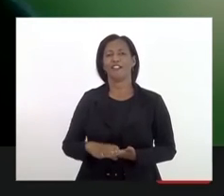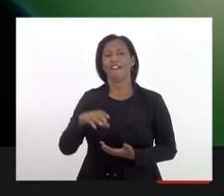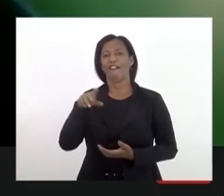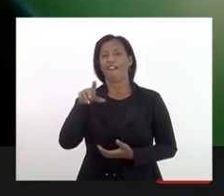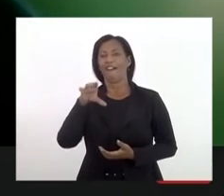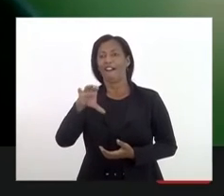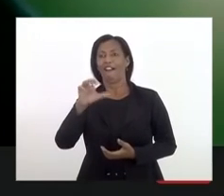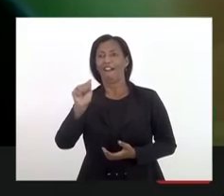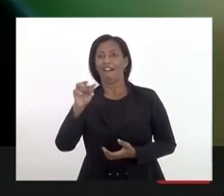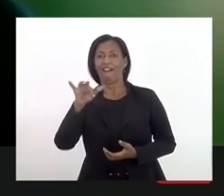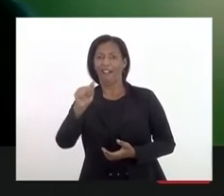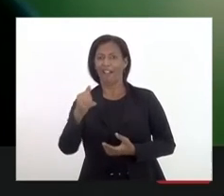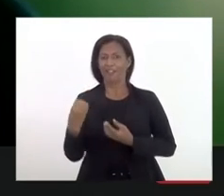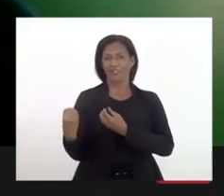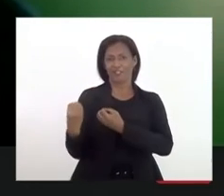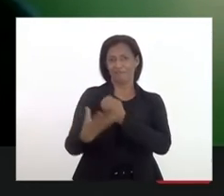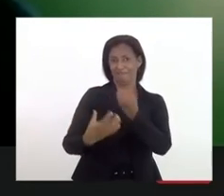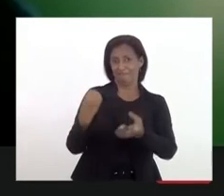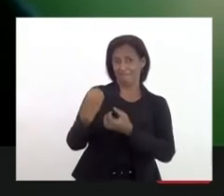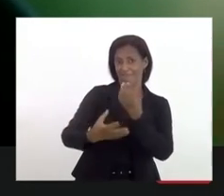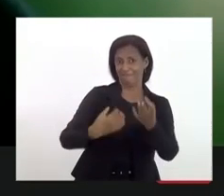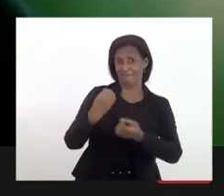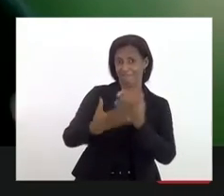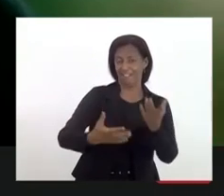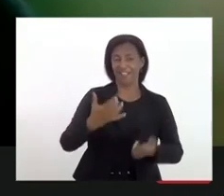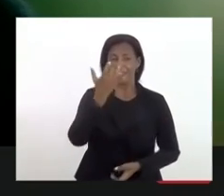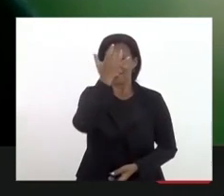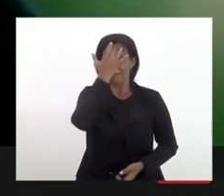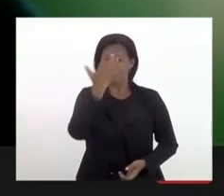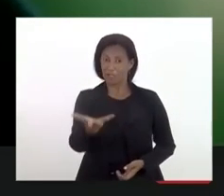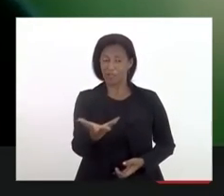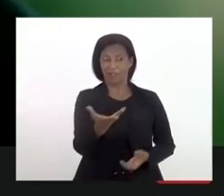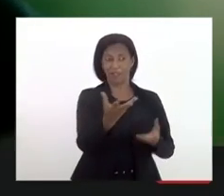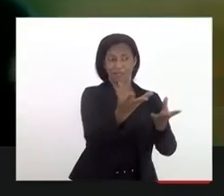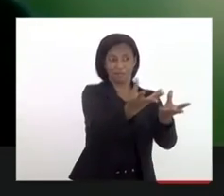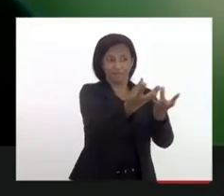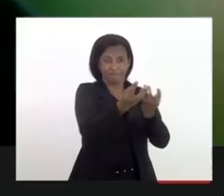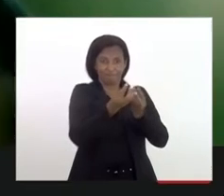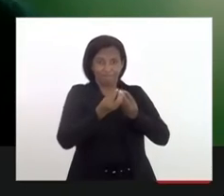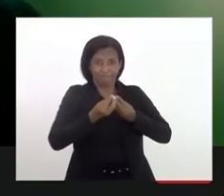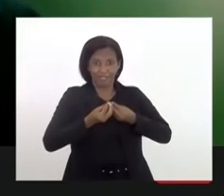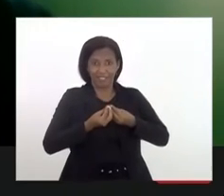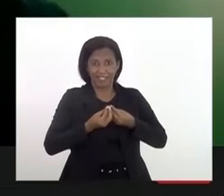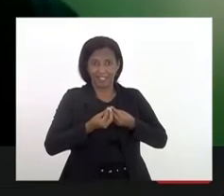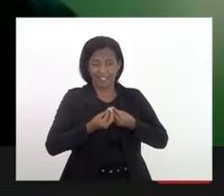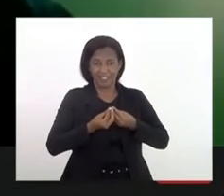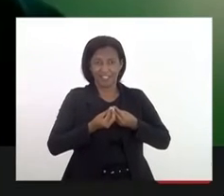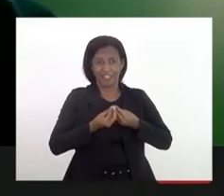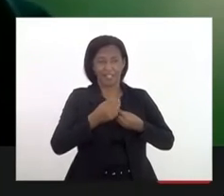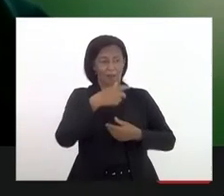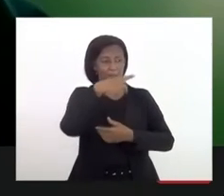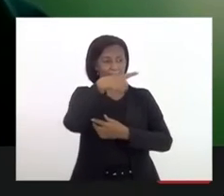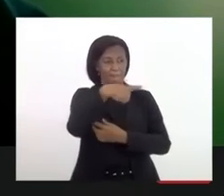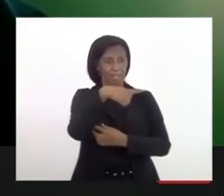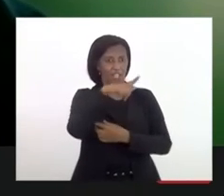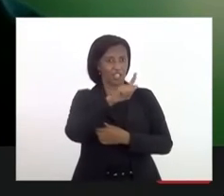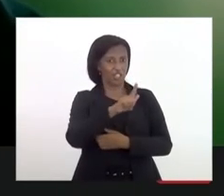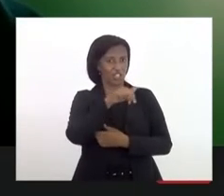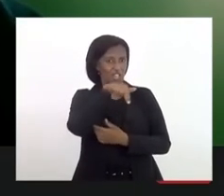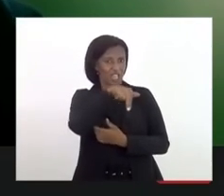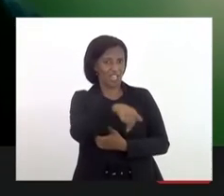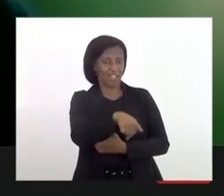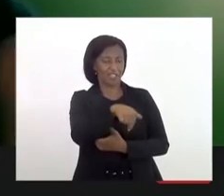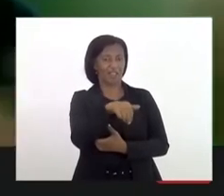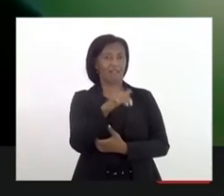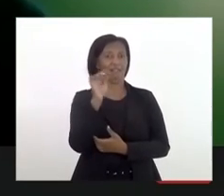Furnas, provavelmente seria muito mais fácil trazer o gás vindo diretamente de uma UPGN ali em Itaguaí,